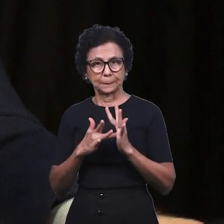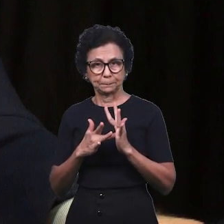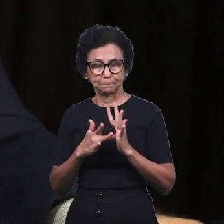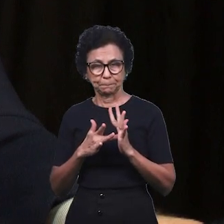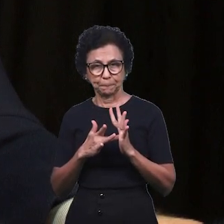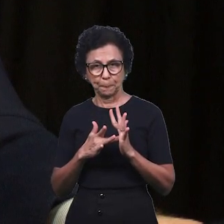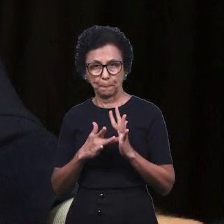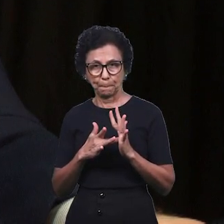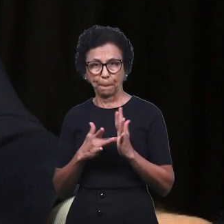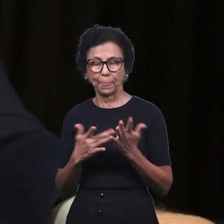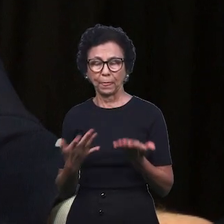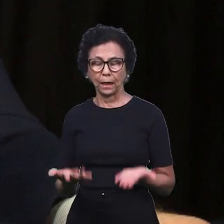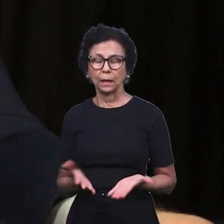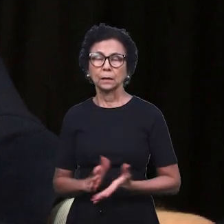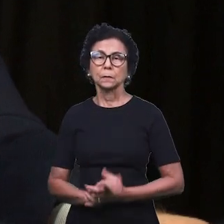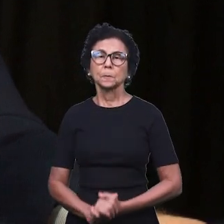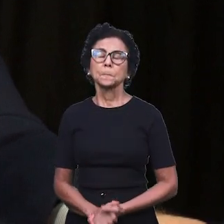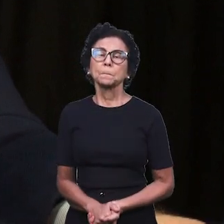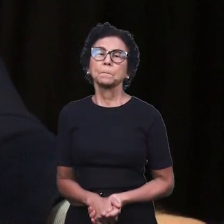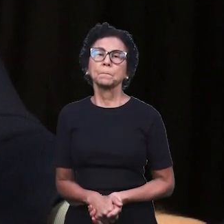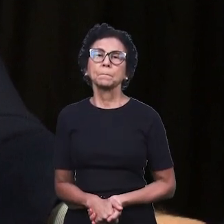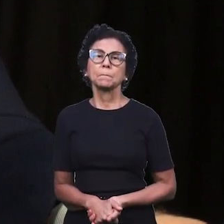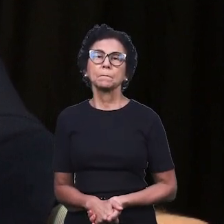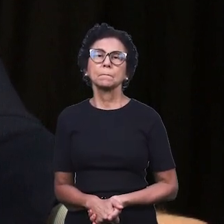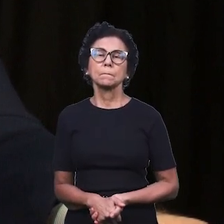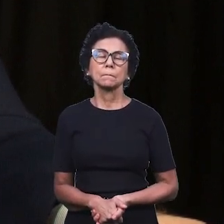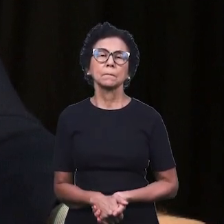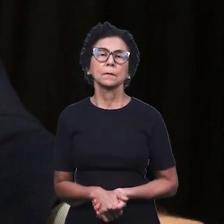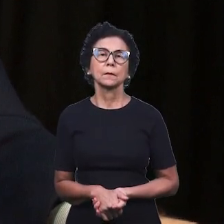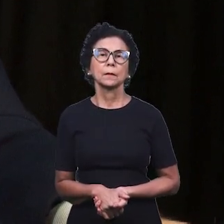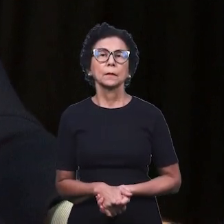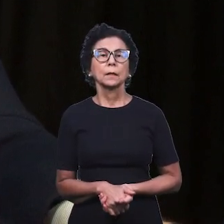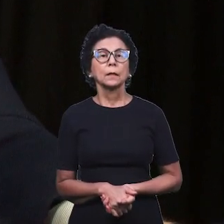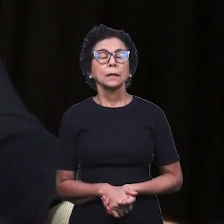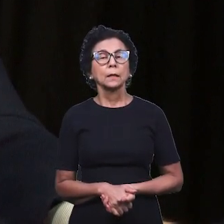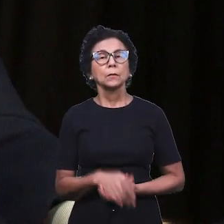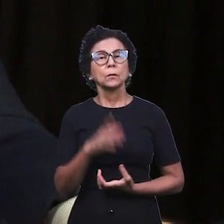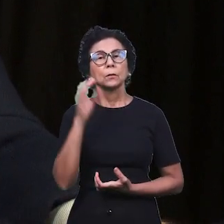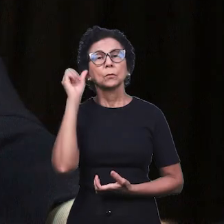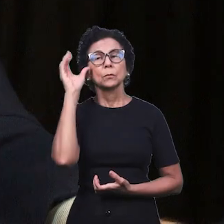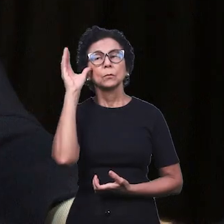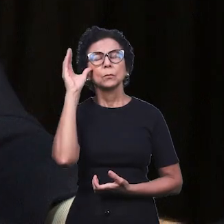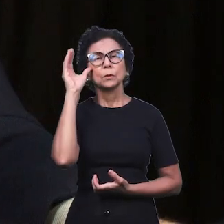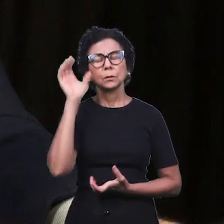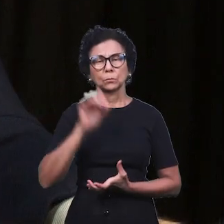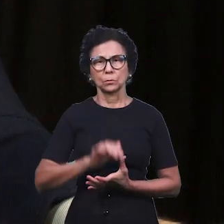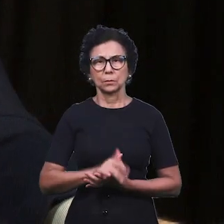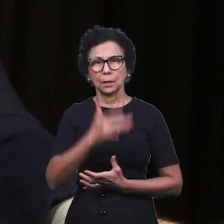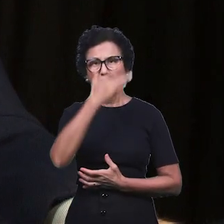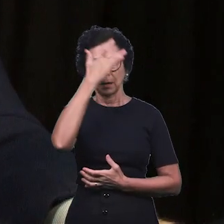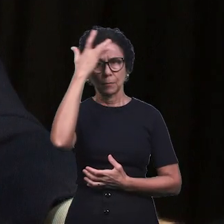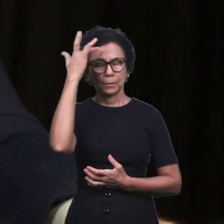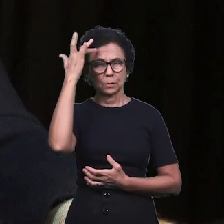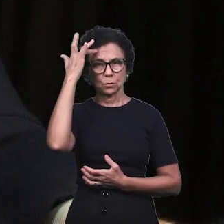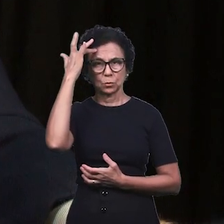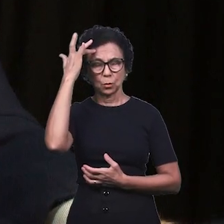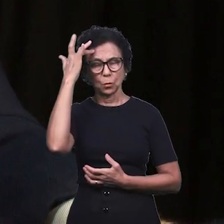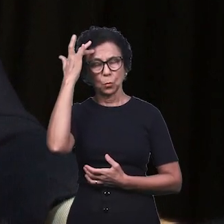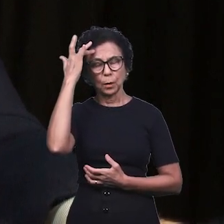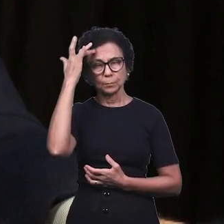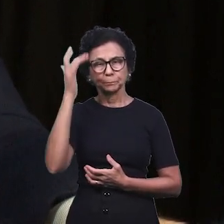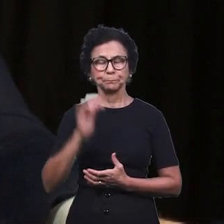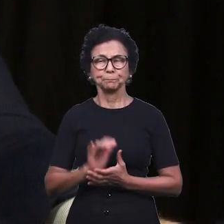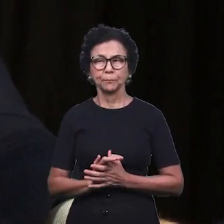de importante é que o ofertante ele chegava até ali no altar.